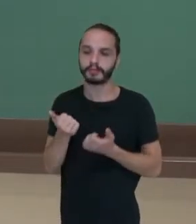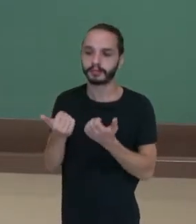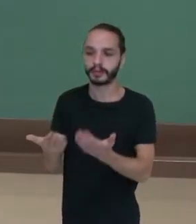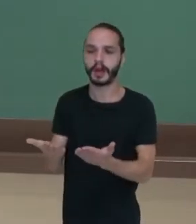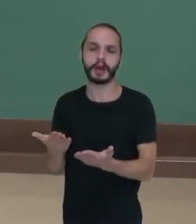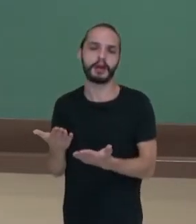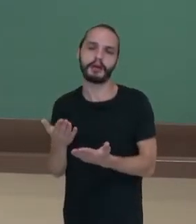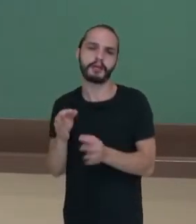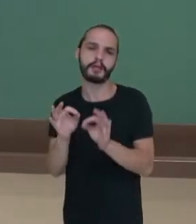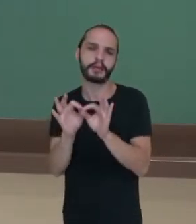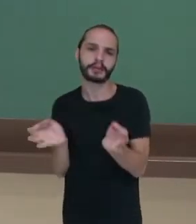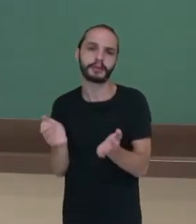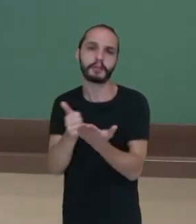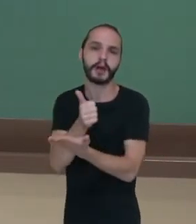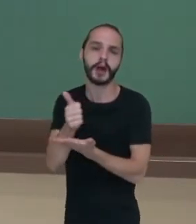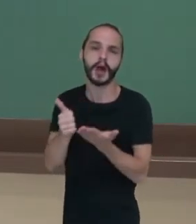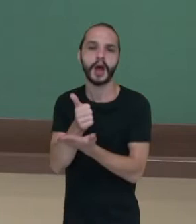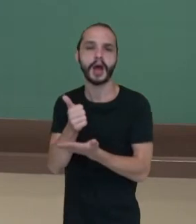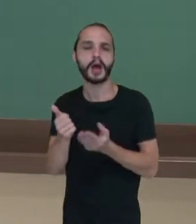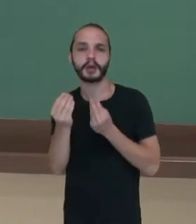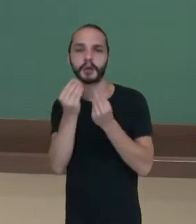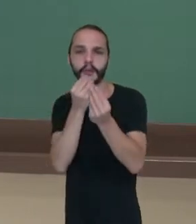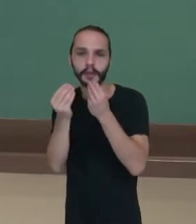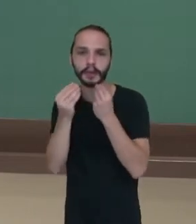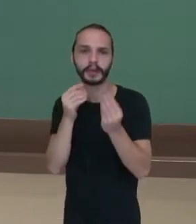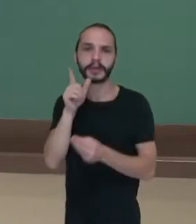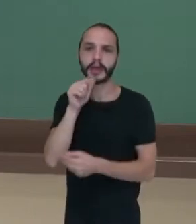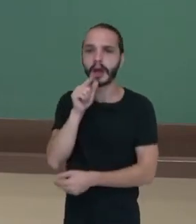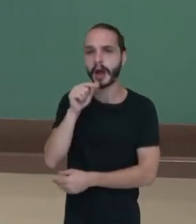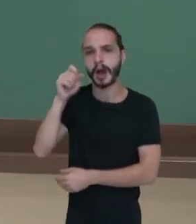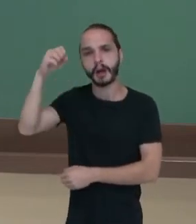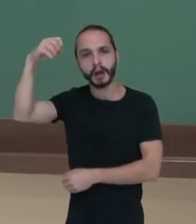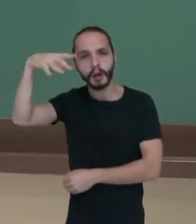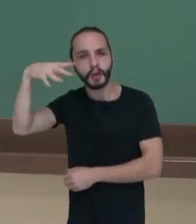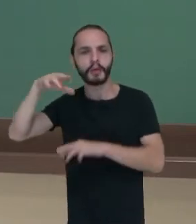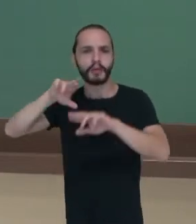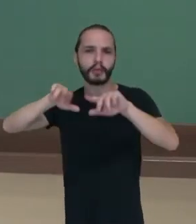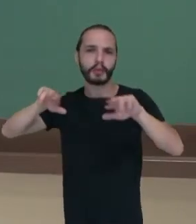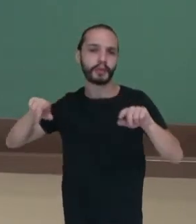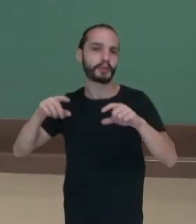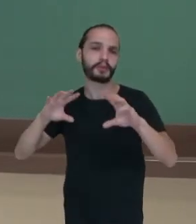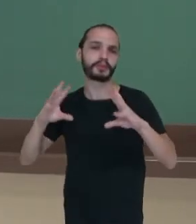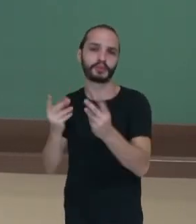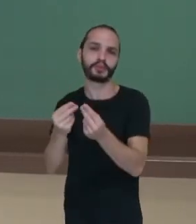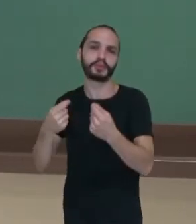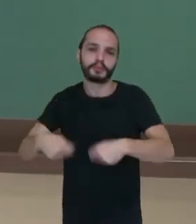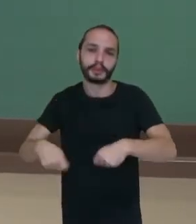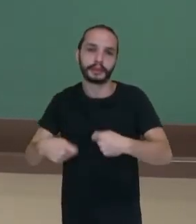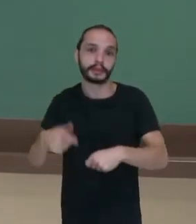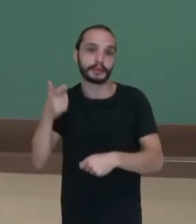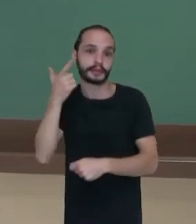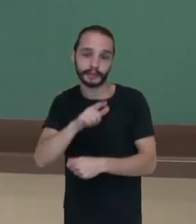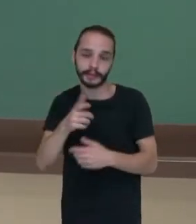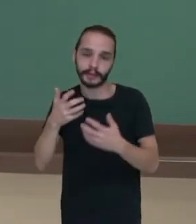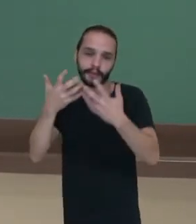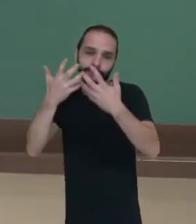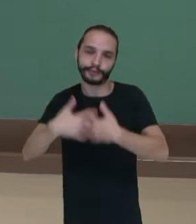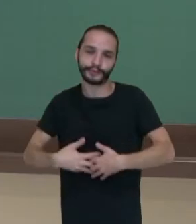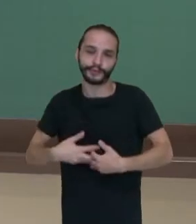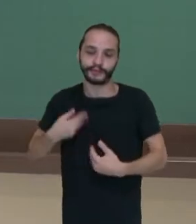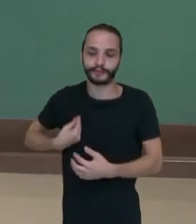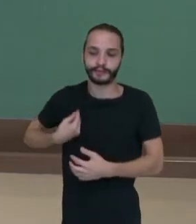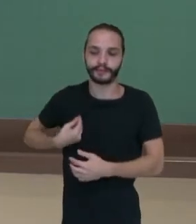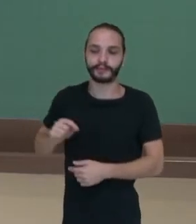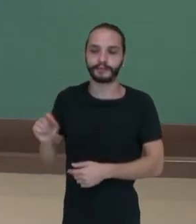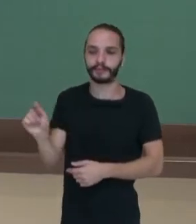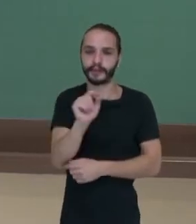alimentação, de luz, de pagamento de água, de tudo aquilo que precisa para que a casa funcione, né, para que as pessoas